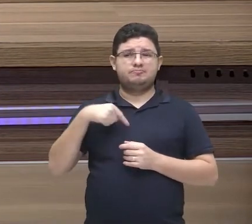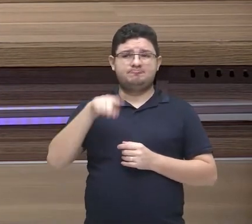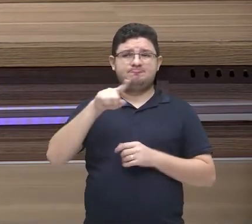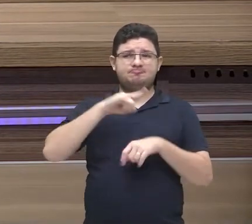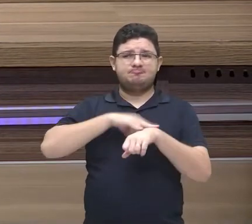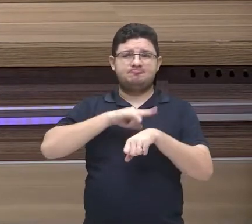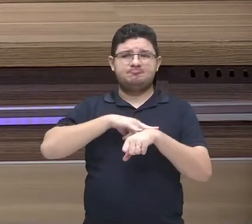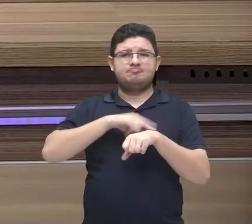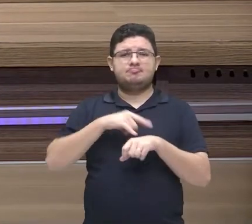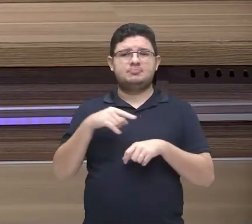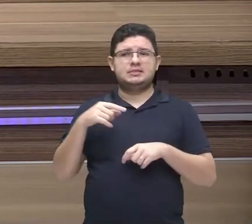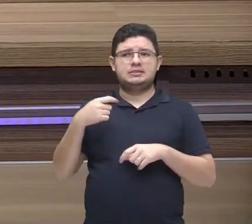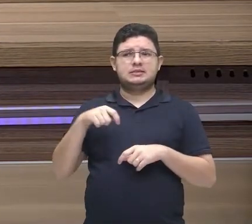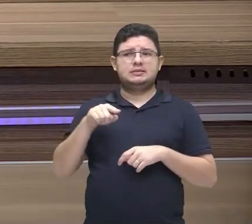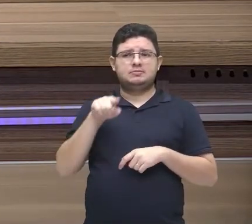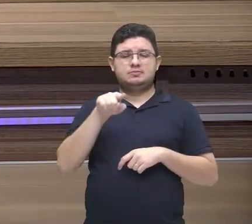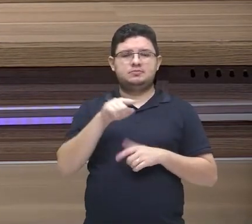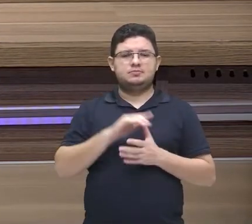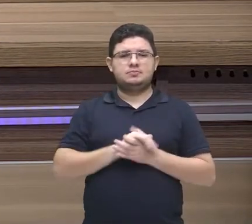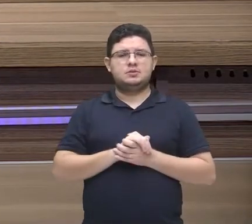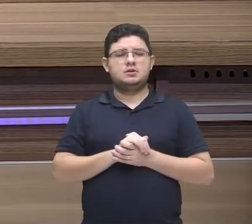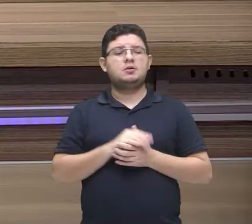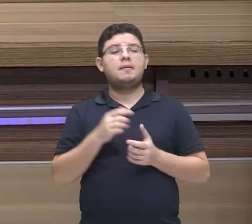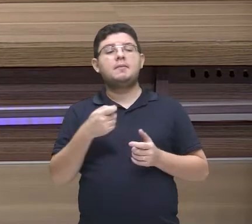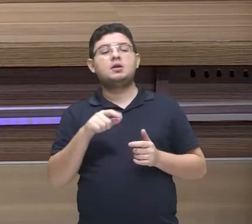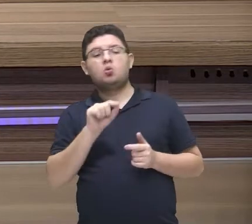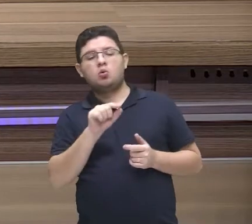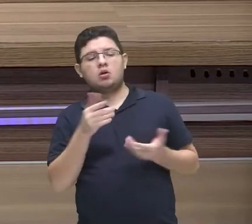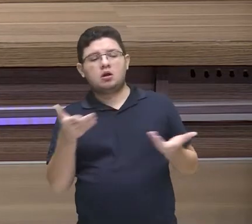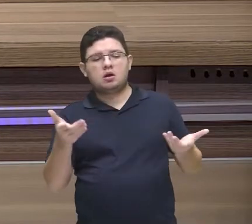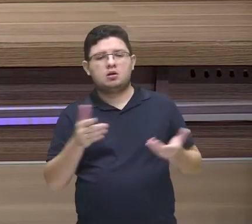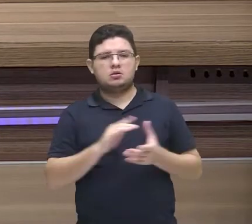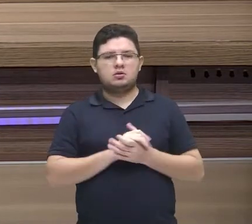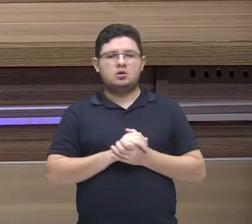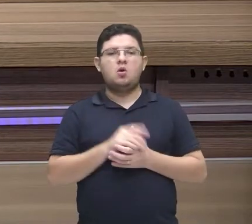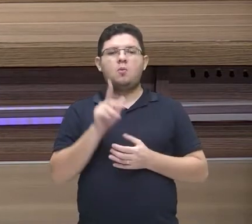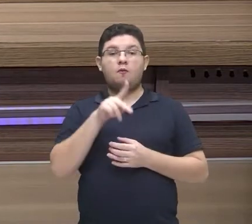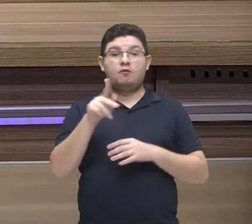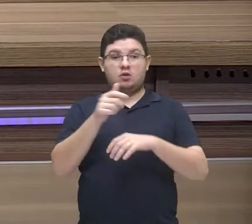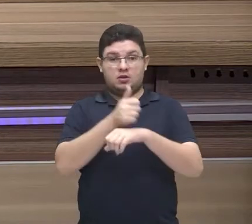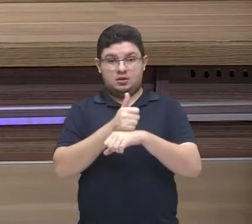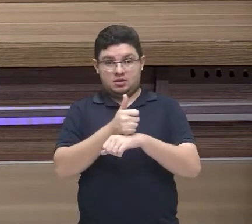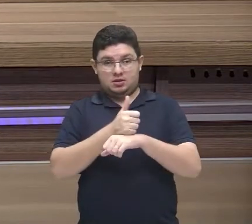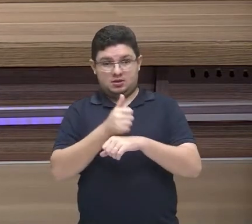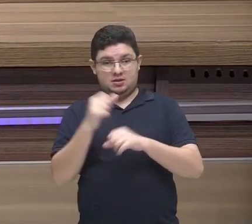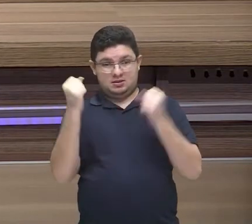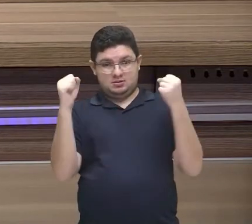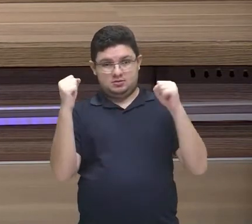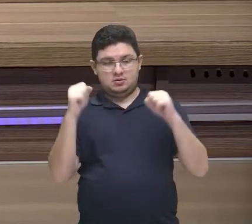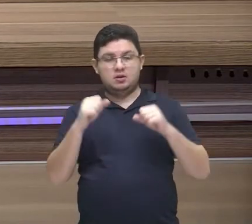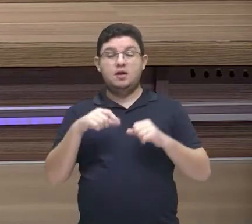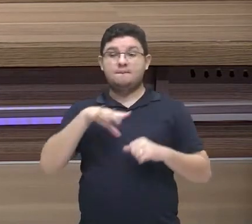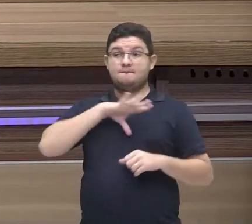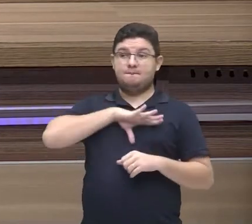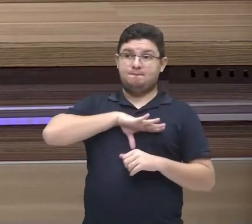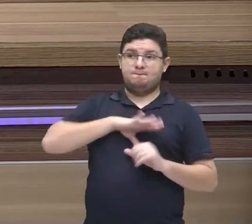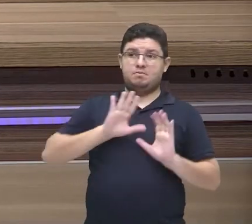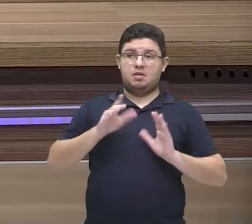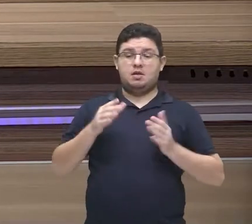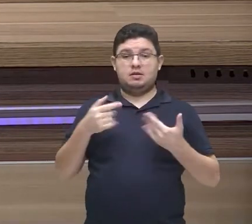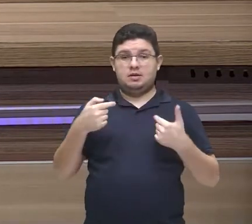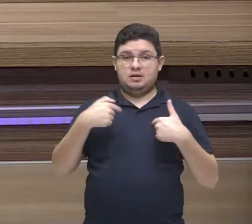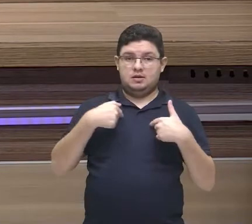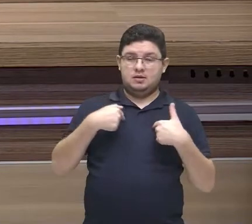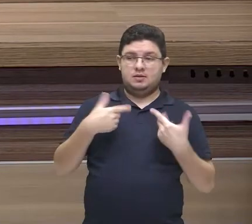coisa. Aí o professor perguntou, está precisando de alguma coisa? O professor de educação física. Aí disse, não, professor, menstruei, olha como é que eu estou. Estava aquela